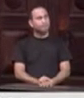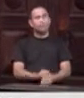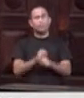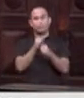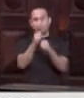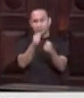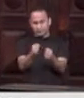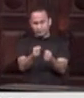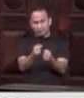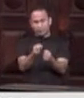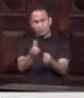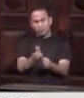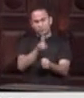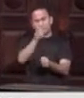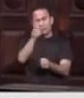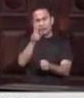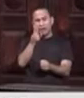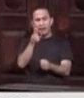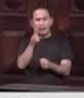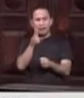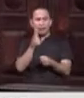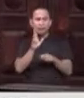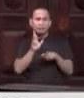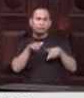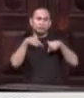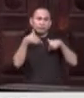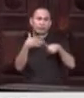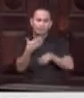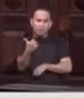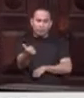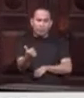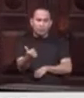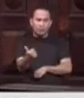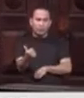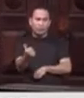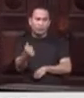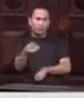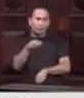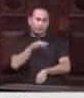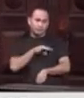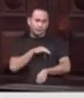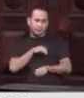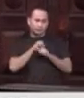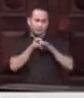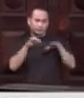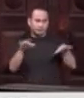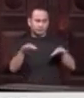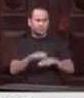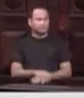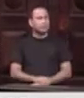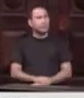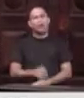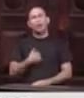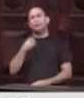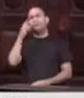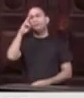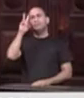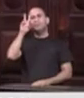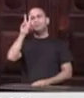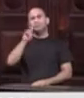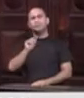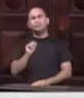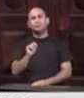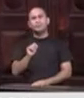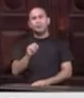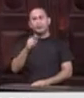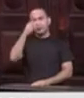poderiam ser utilizados de forma mais eficiente, mais eficaz no policiamento ostensivo. E aí me lembrei que